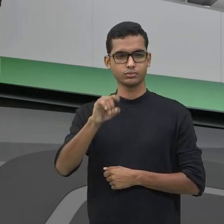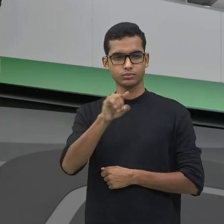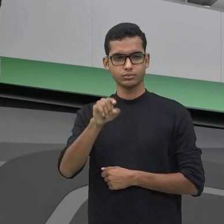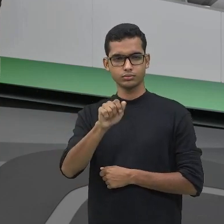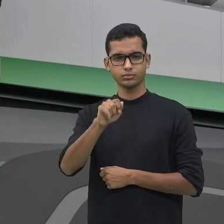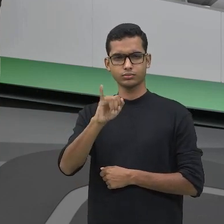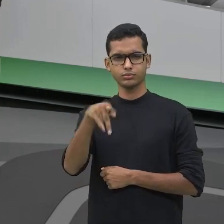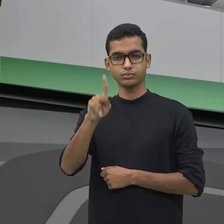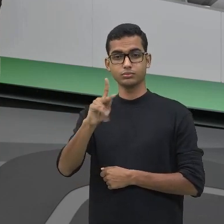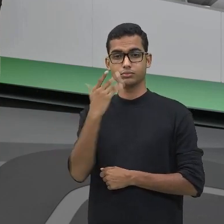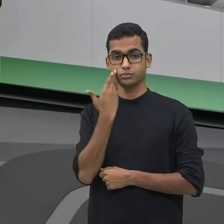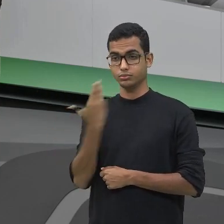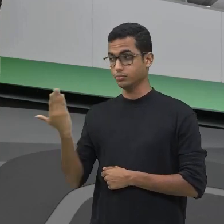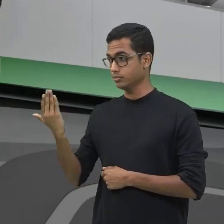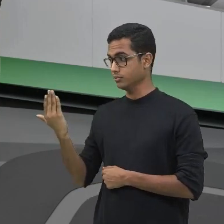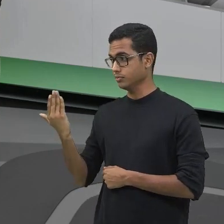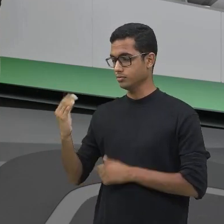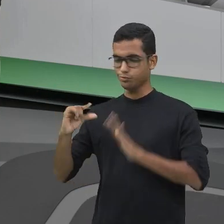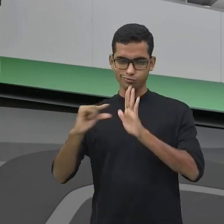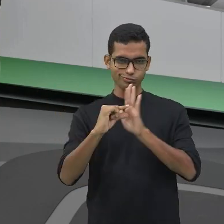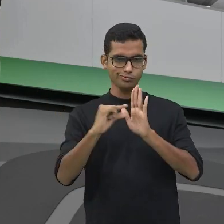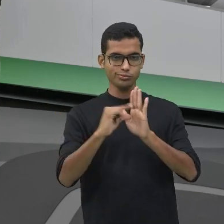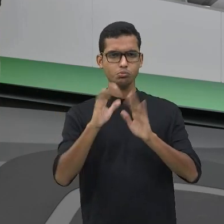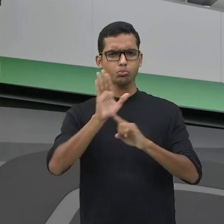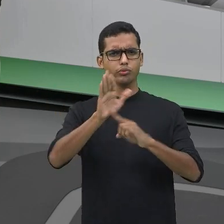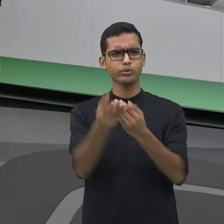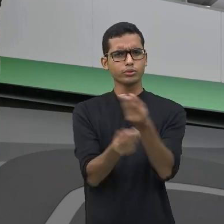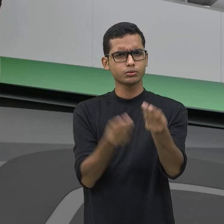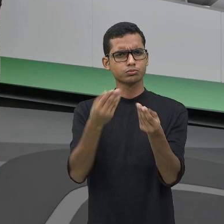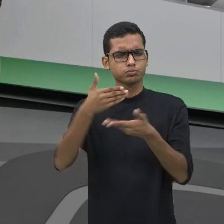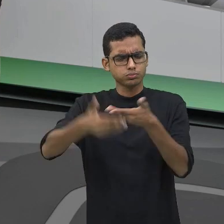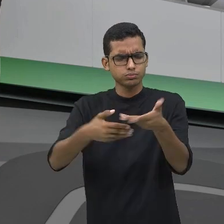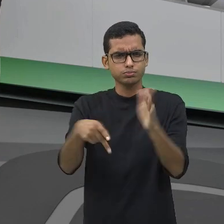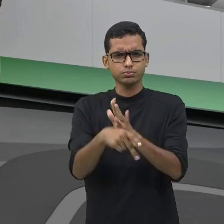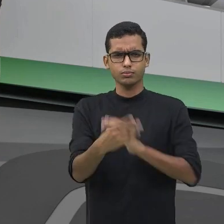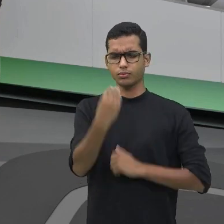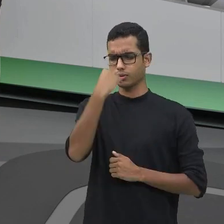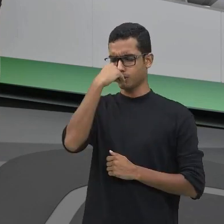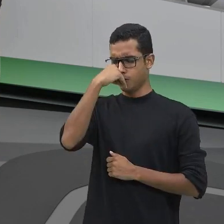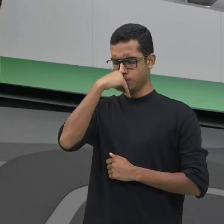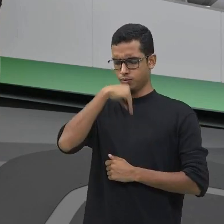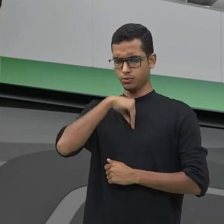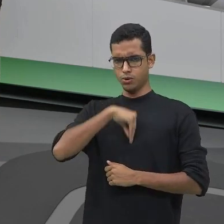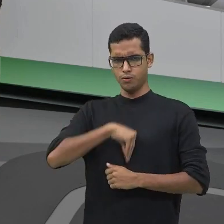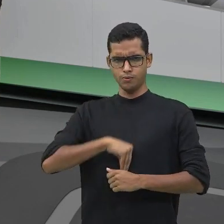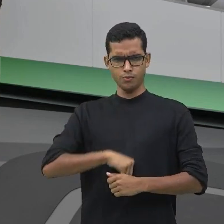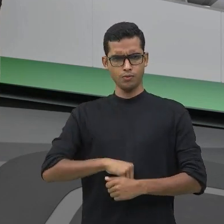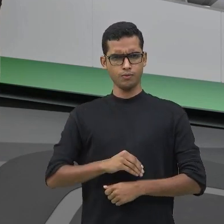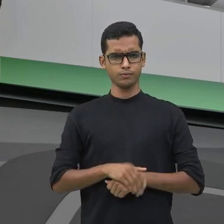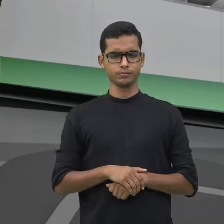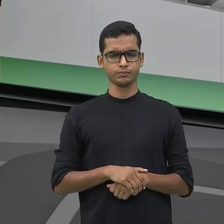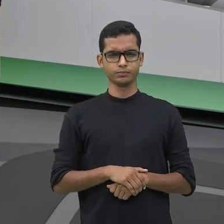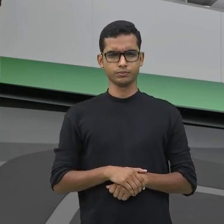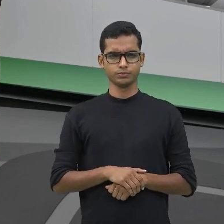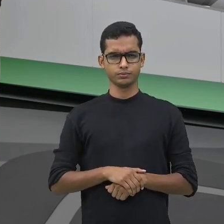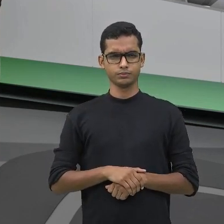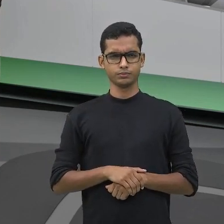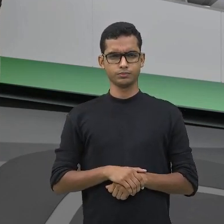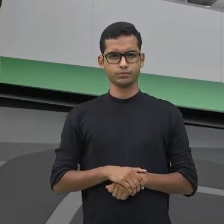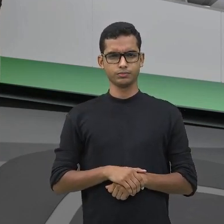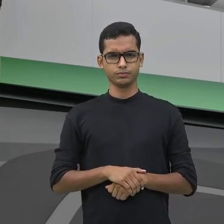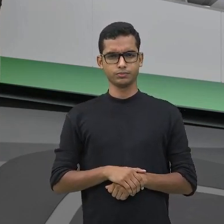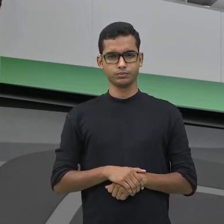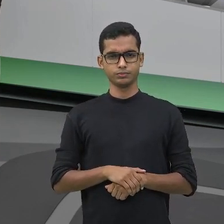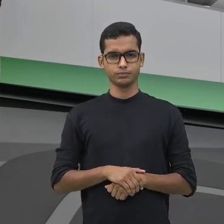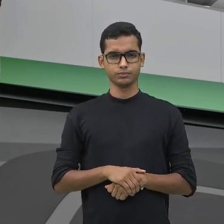nosso sistema digestório, né, gente? Vou aproximar aqui um pouquinho, vou aproximar aqui desse lado porque fica melhor,